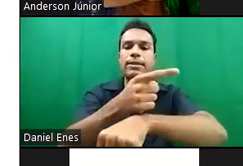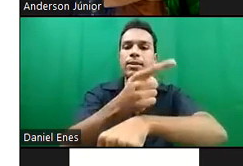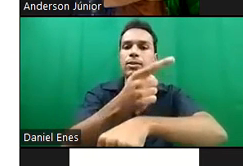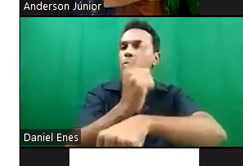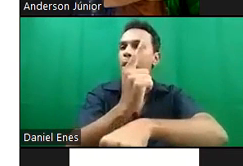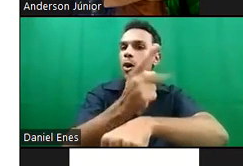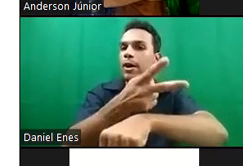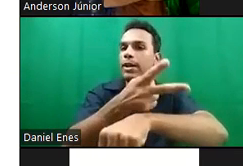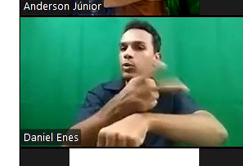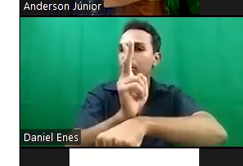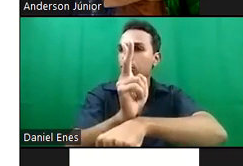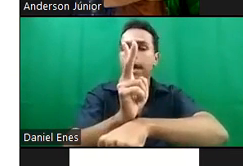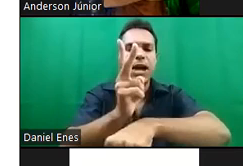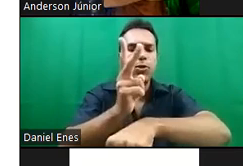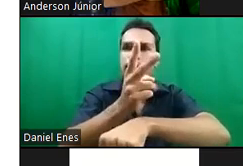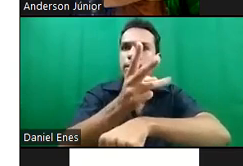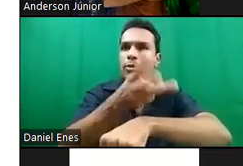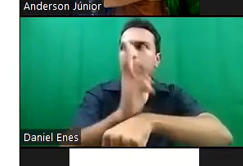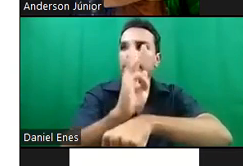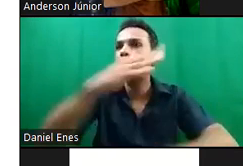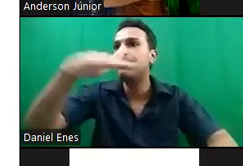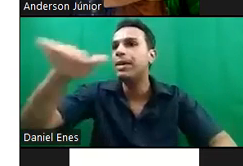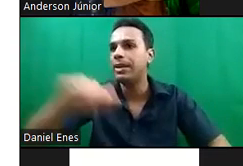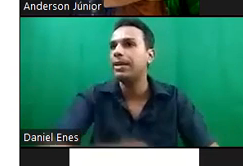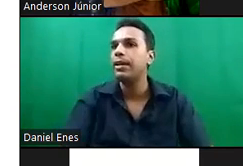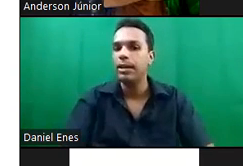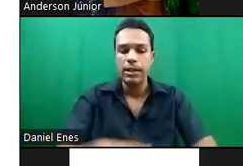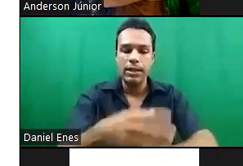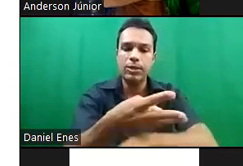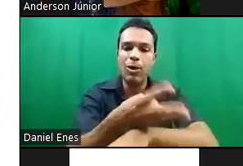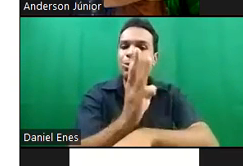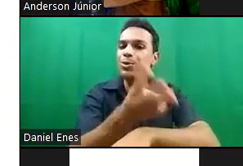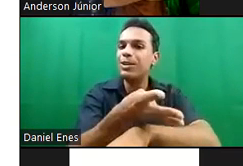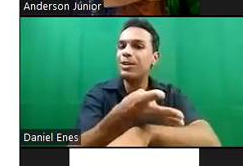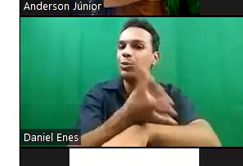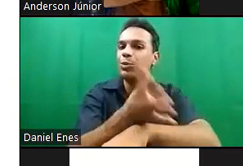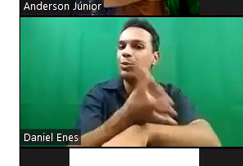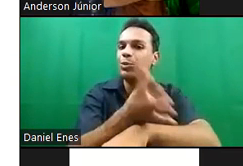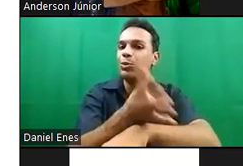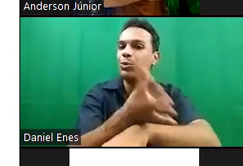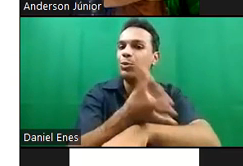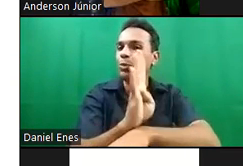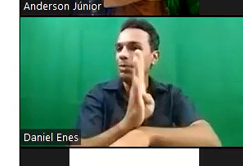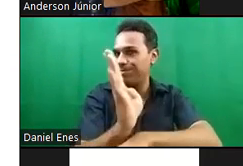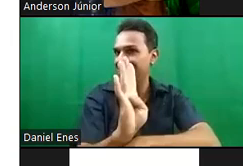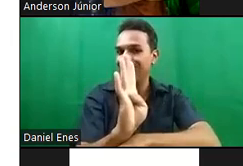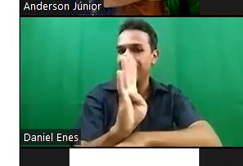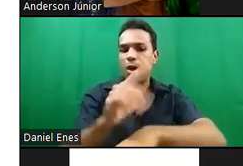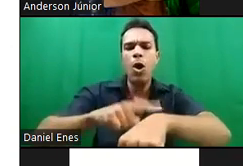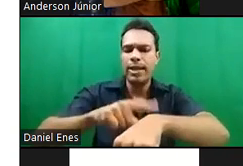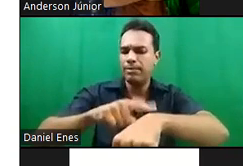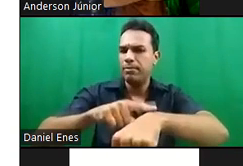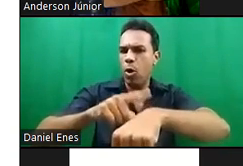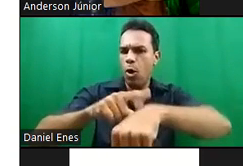Agora são 1 hora, 2 horas, agora são 3h30. Então, eu estou usando um número.